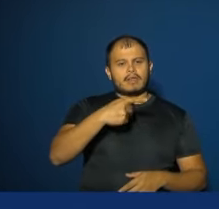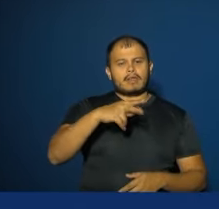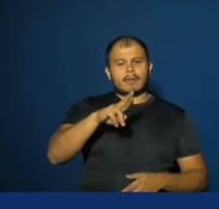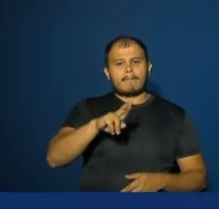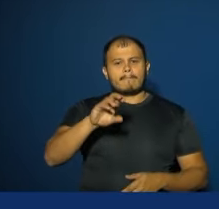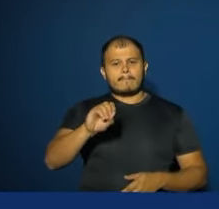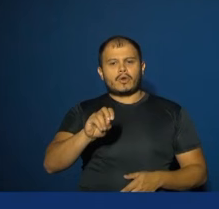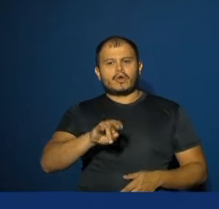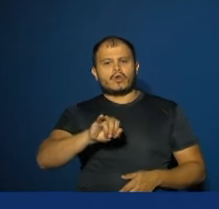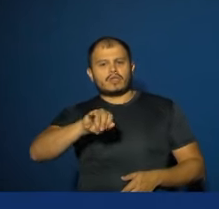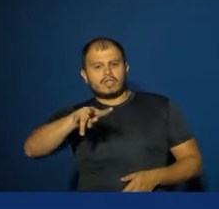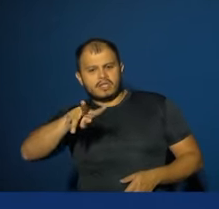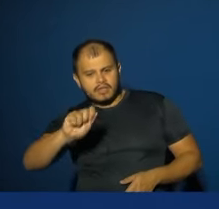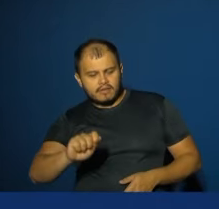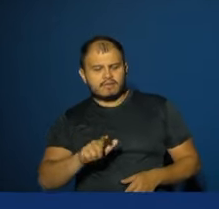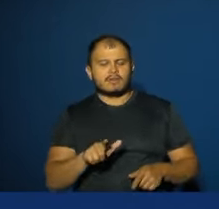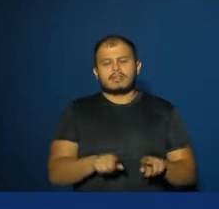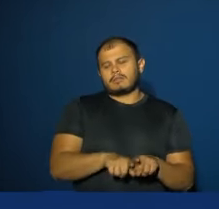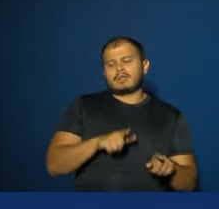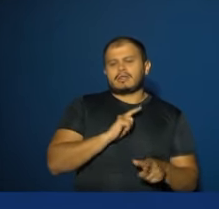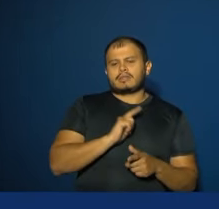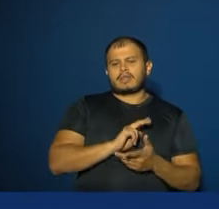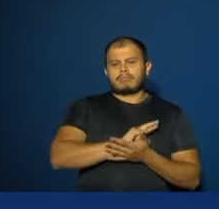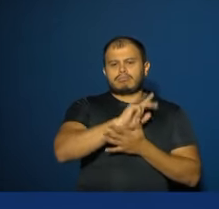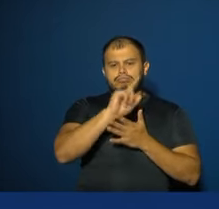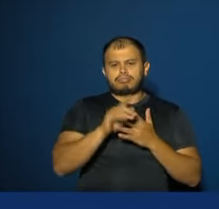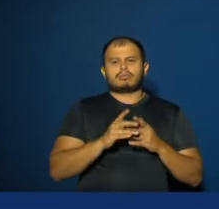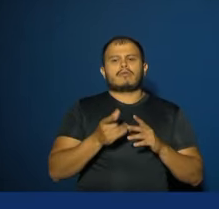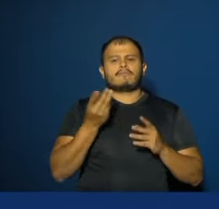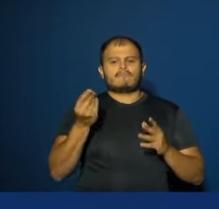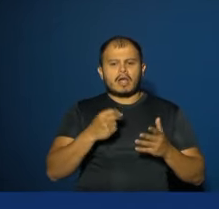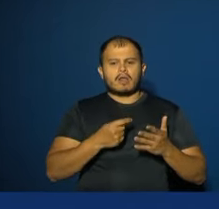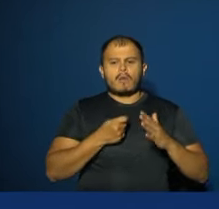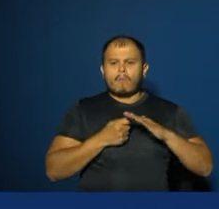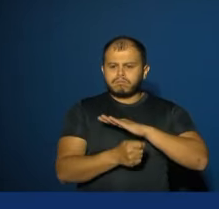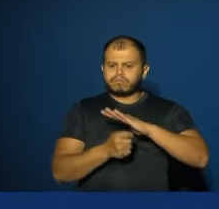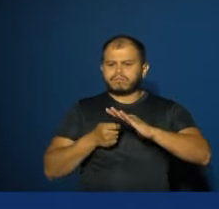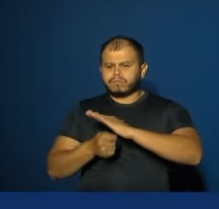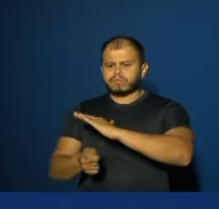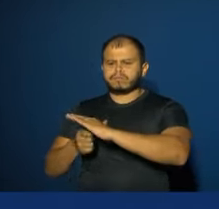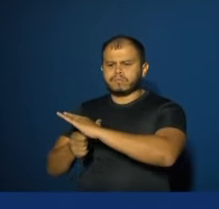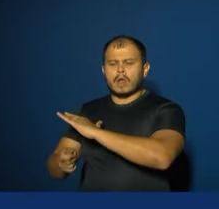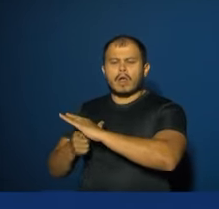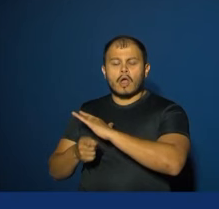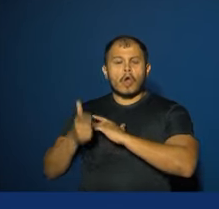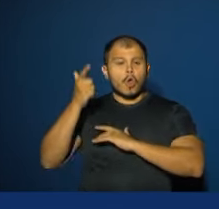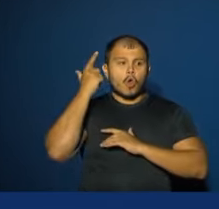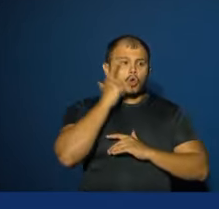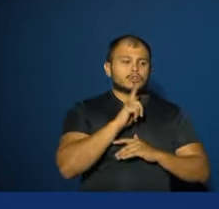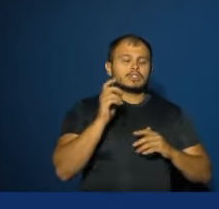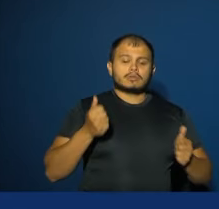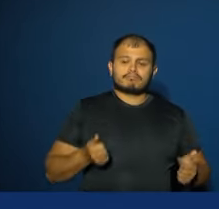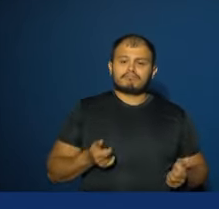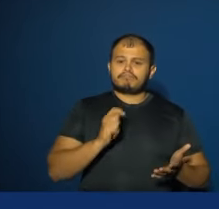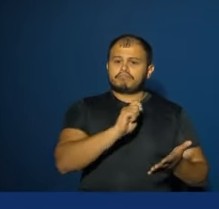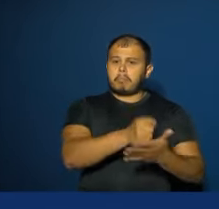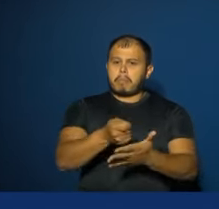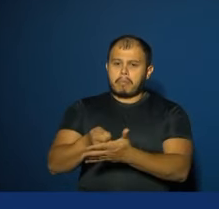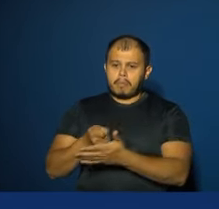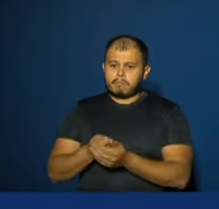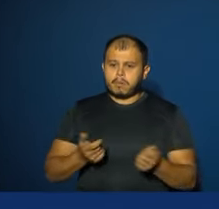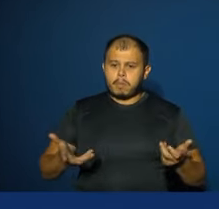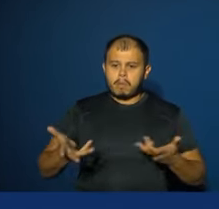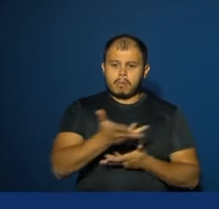encontram-se na tarifa de energia elétrica, subsidiando o custo de transmissão e distribuição,